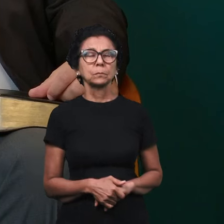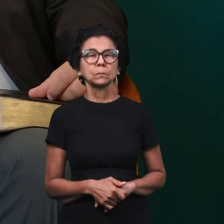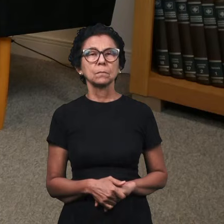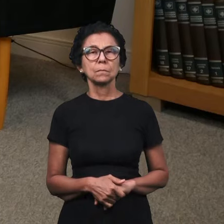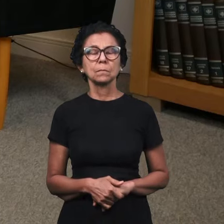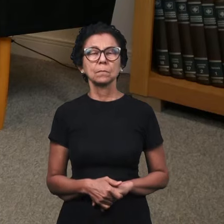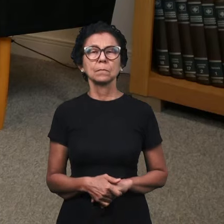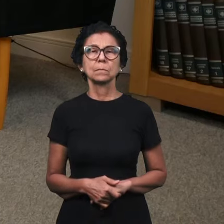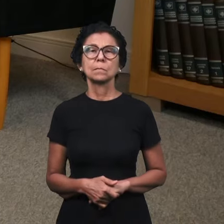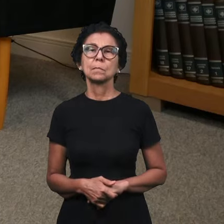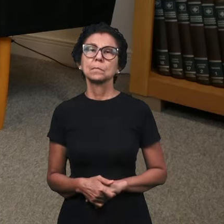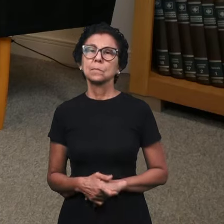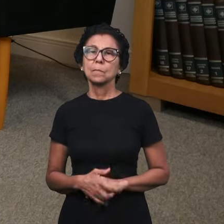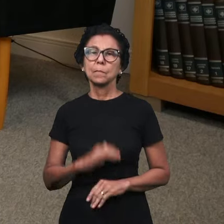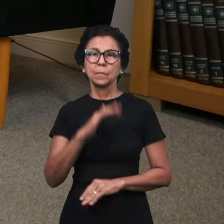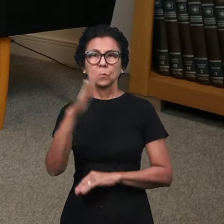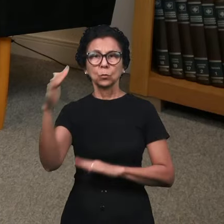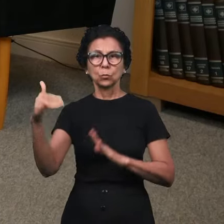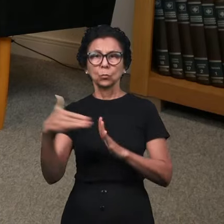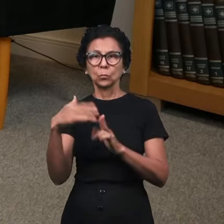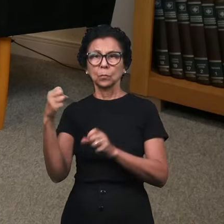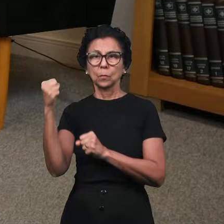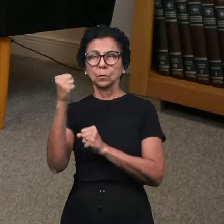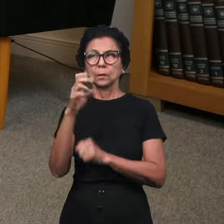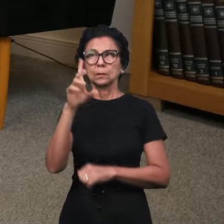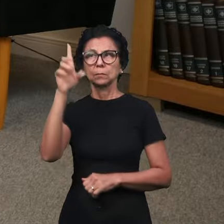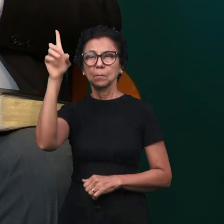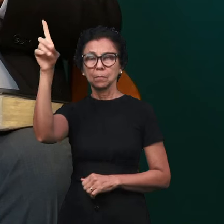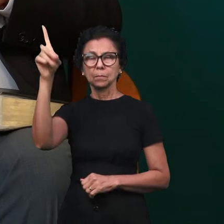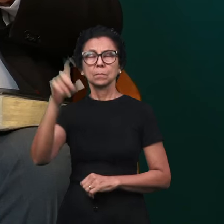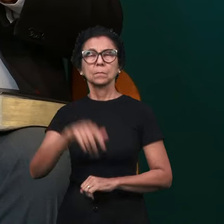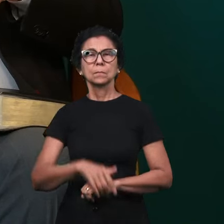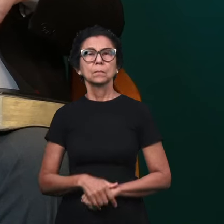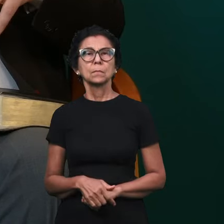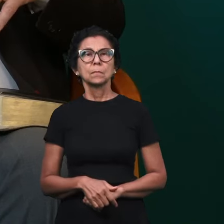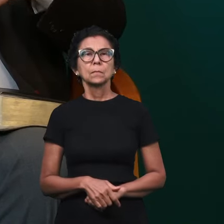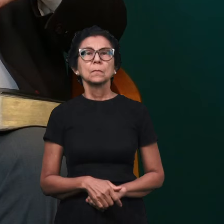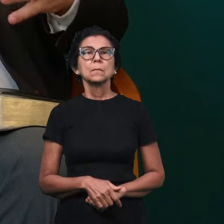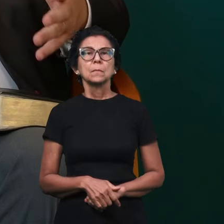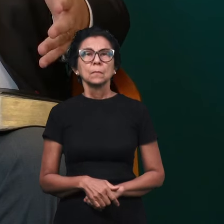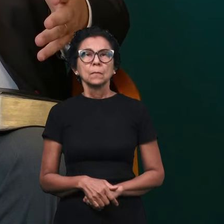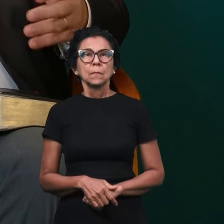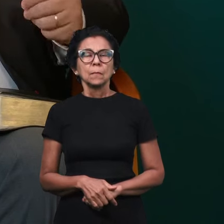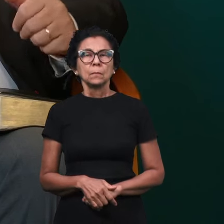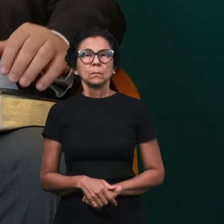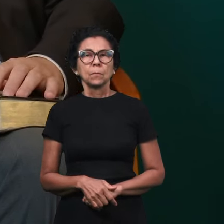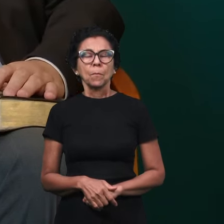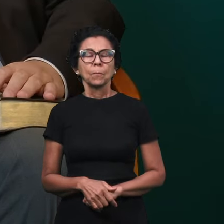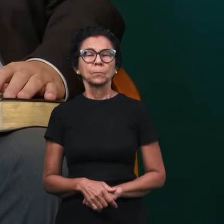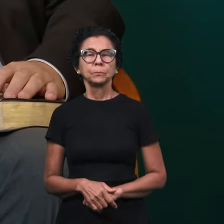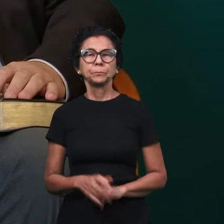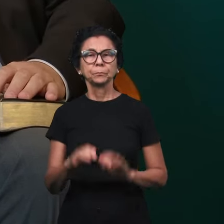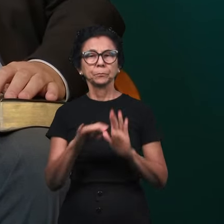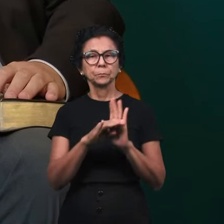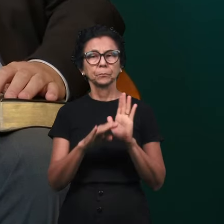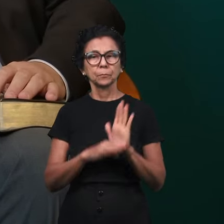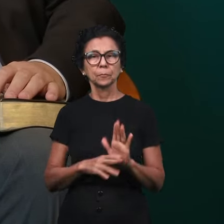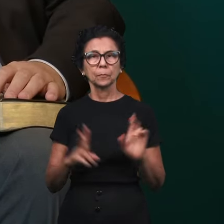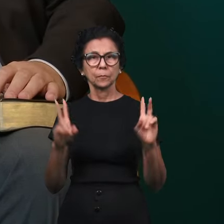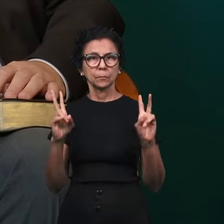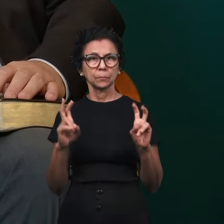edificação dentro da onipotência daquilo que Deus opera. E justamente isso que o Daniel falou está dentro do tema do nosso